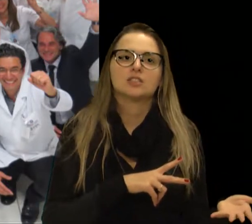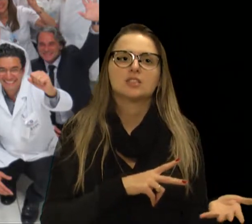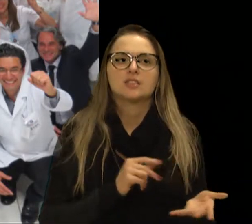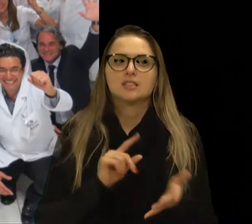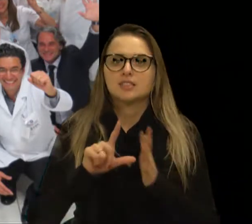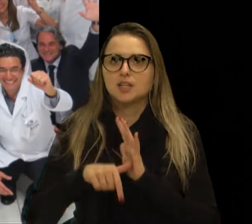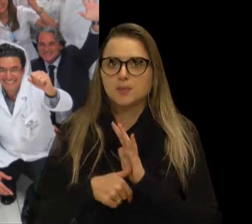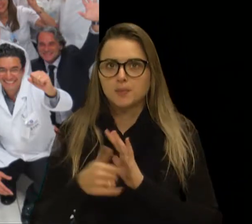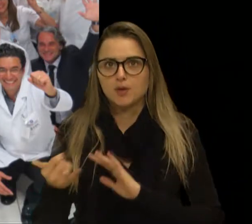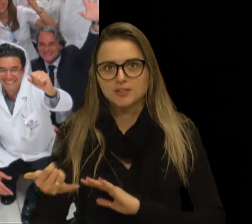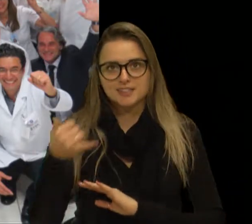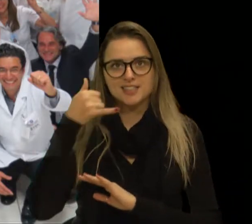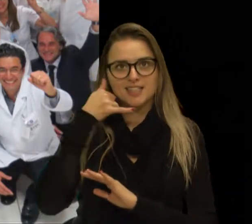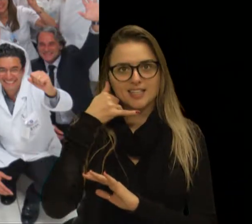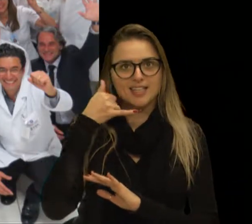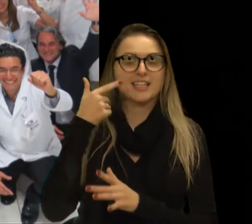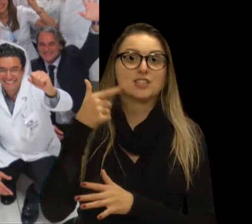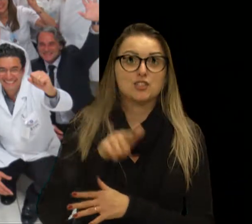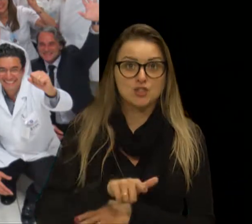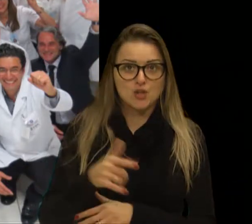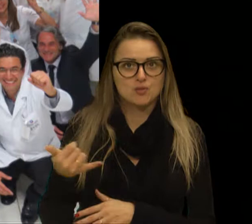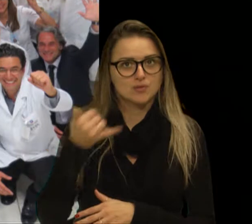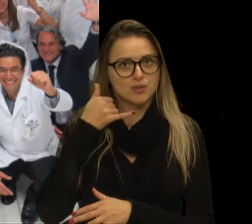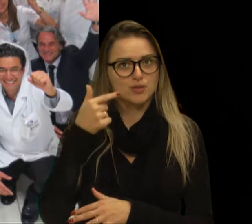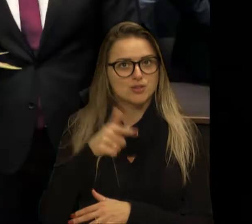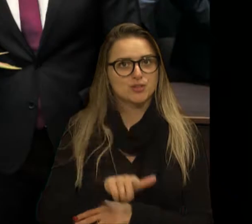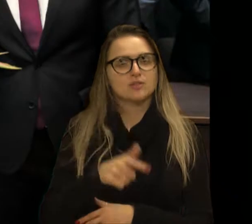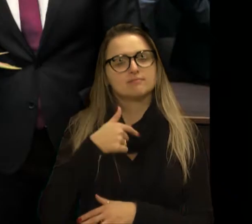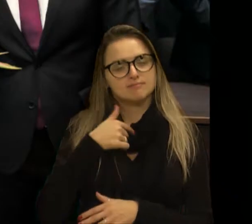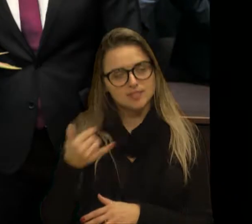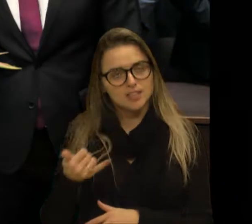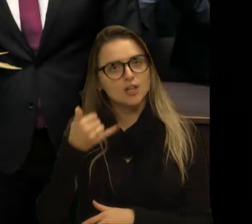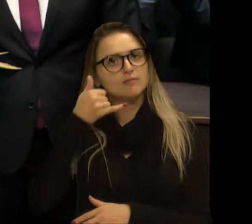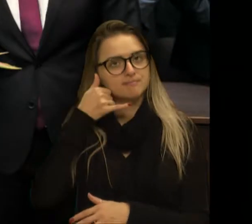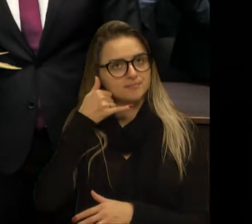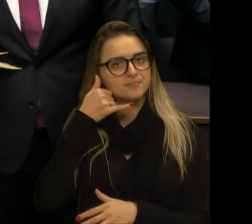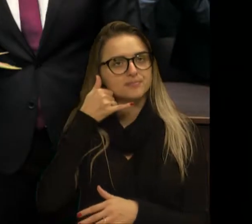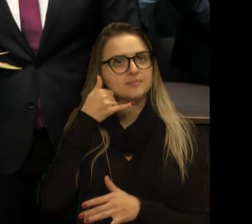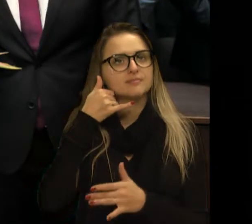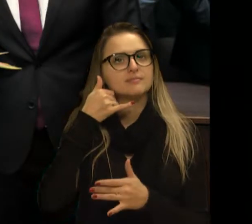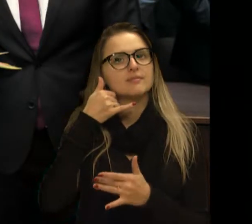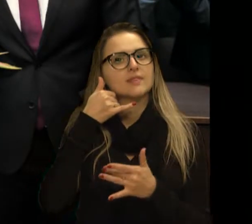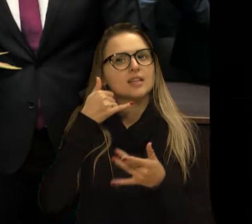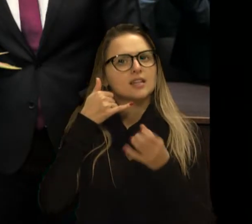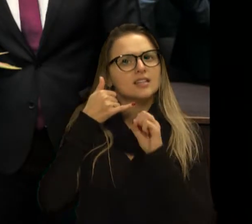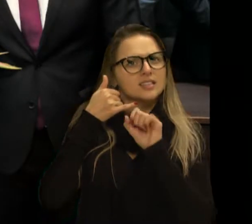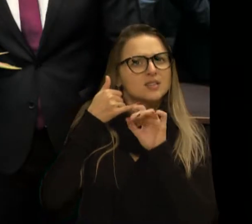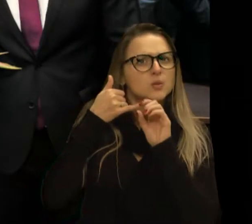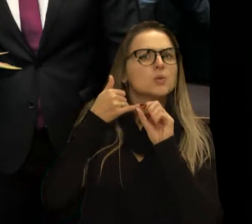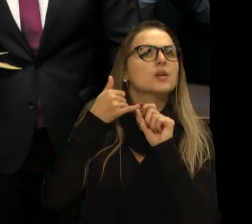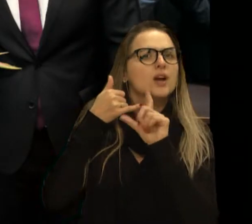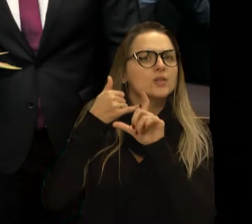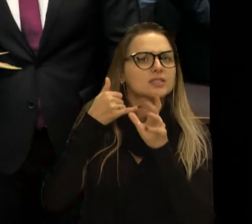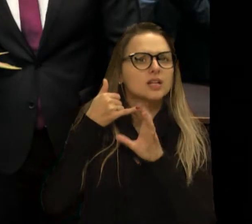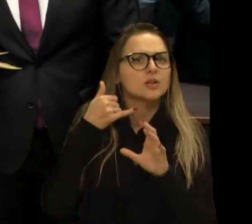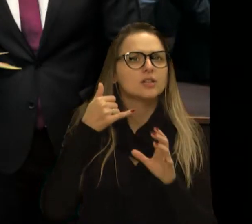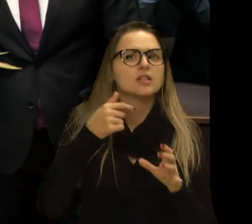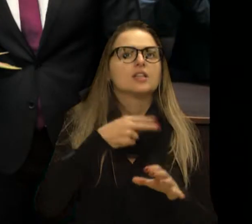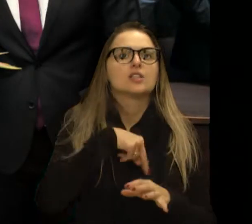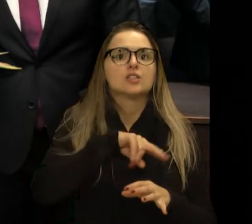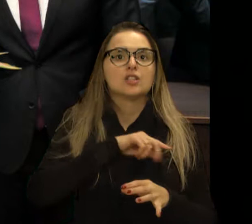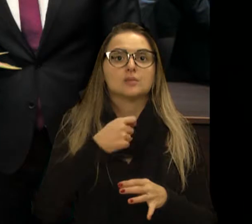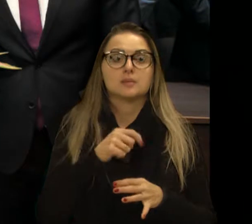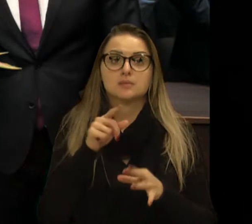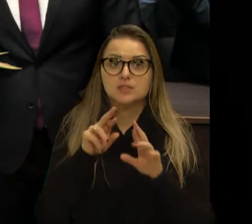a pouco, eu vi que o Sandro insistia em ligação e eu atendi. E, Sandro, o que houve? Não, nós precisamos